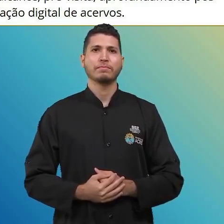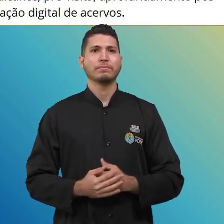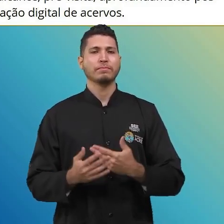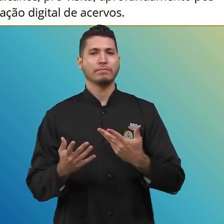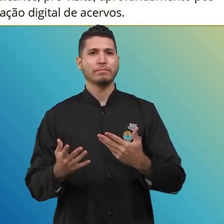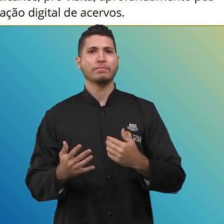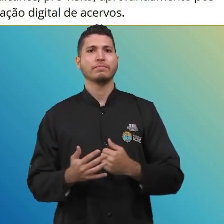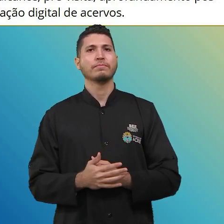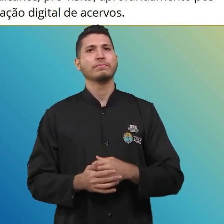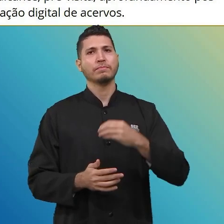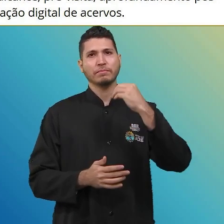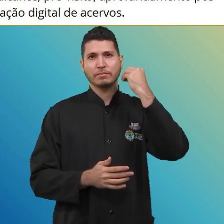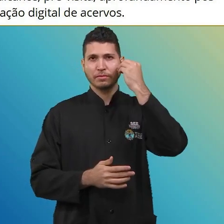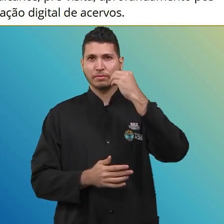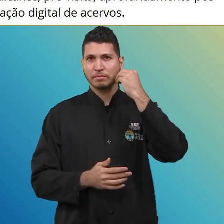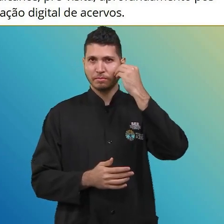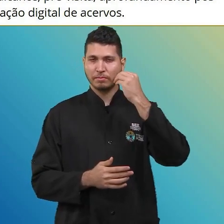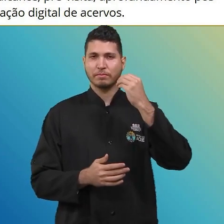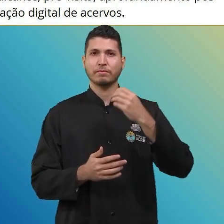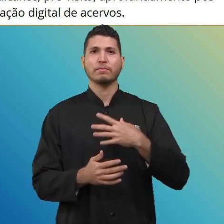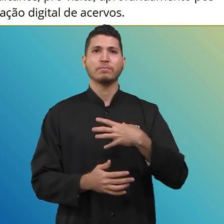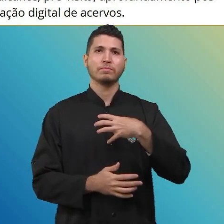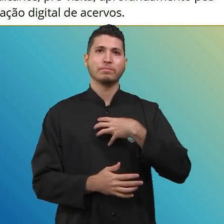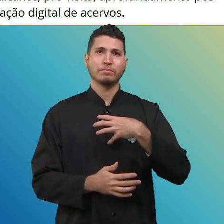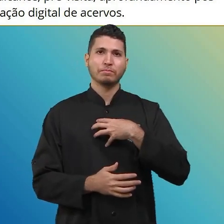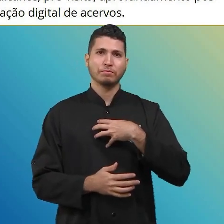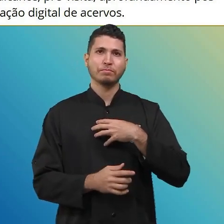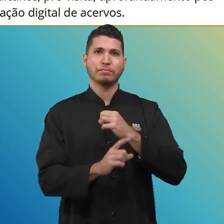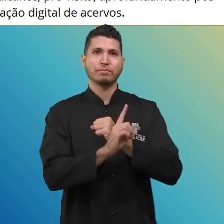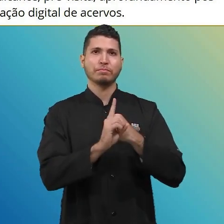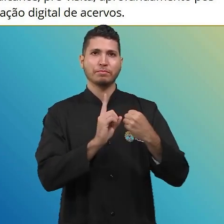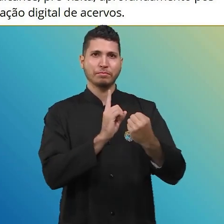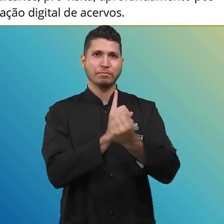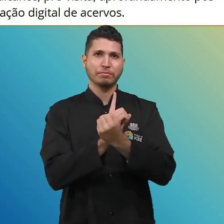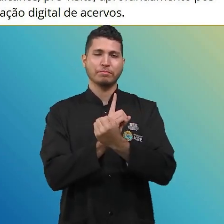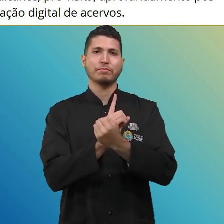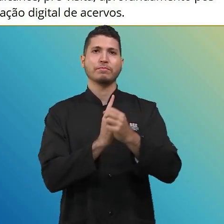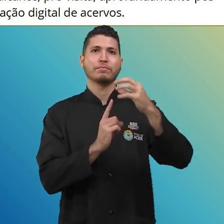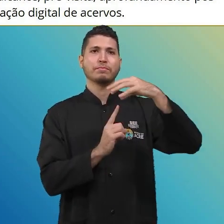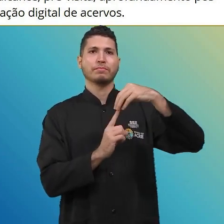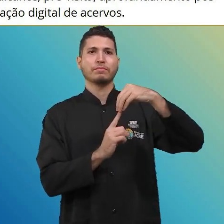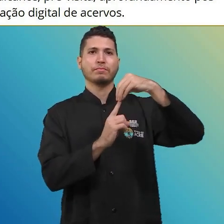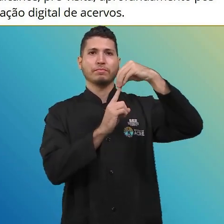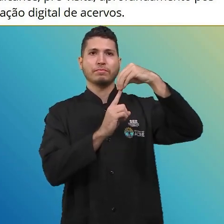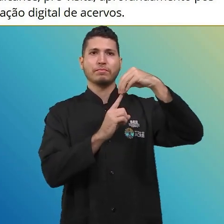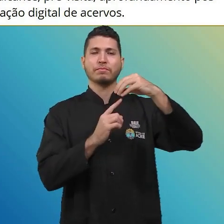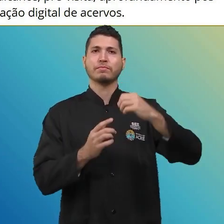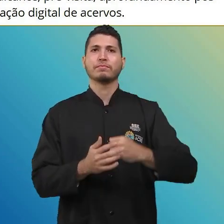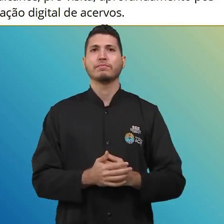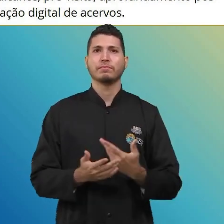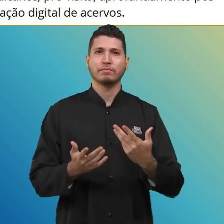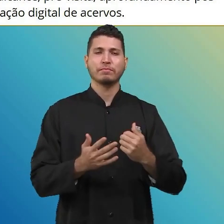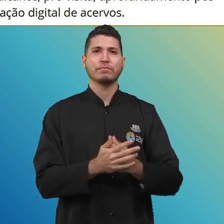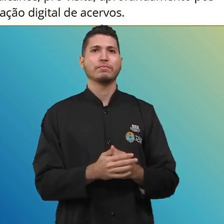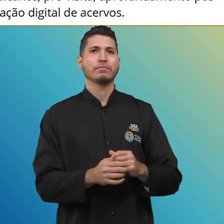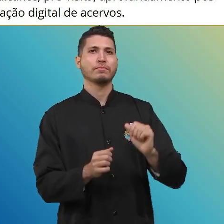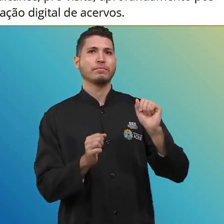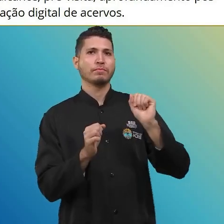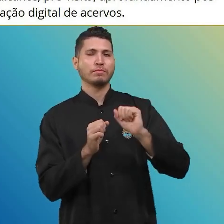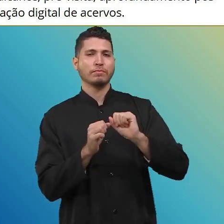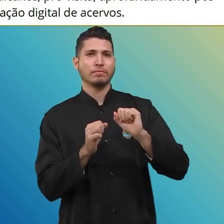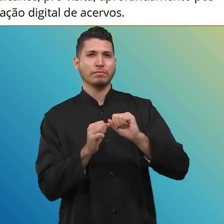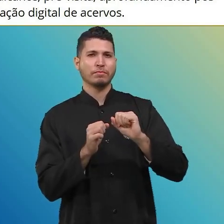da experiência, a imersão sensorial e social única, né? Tem a contemplação da aura, da obra, o